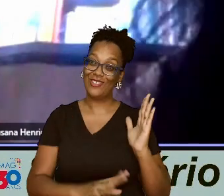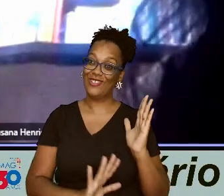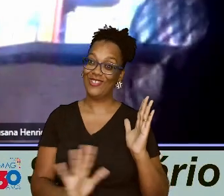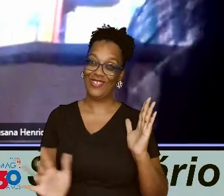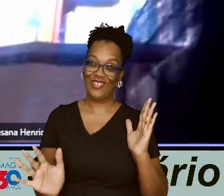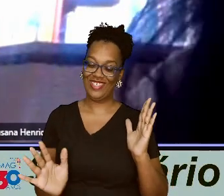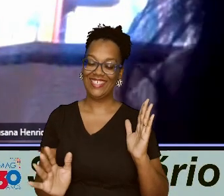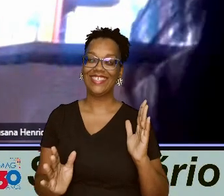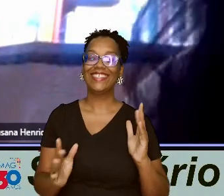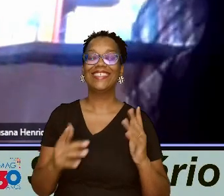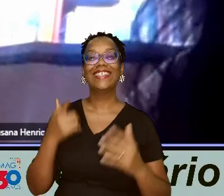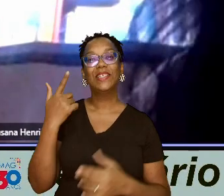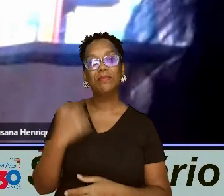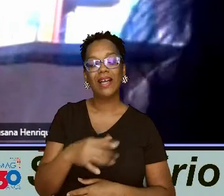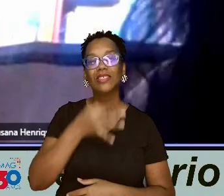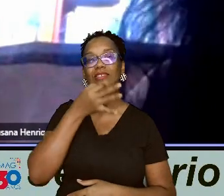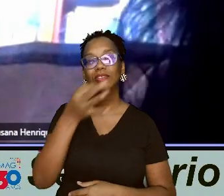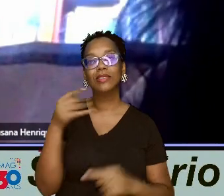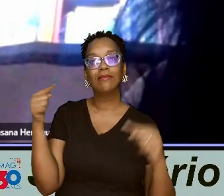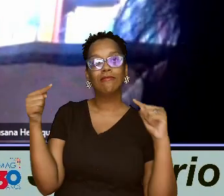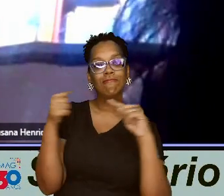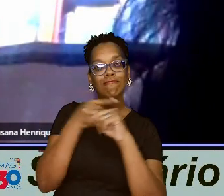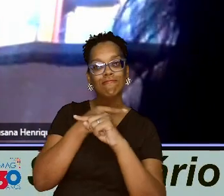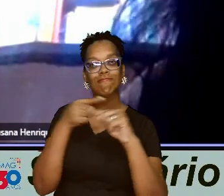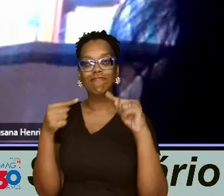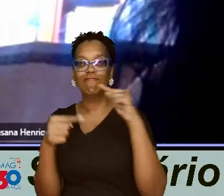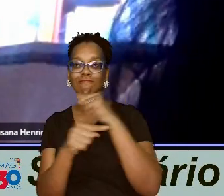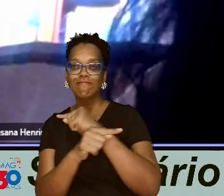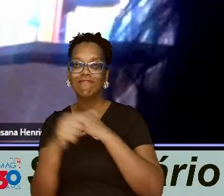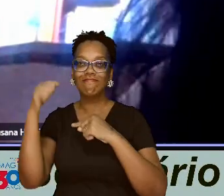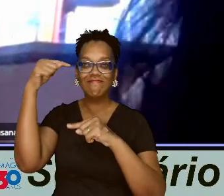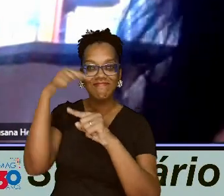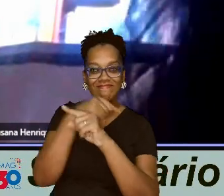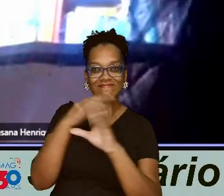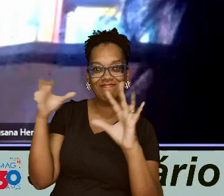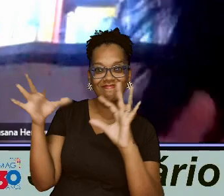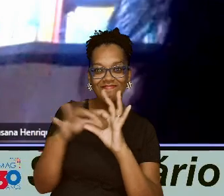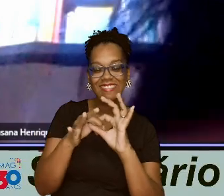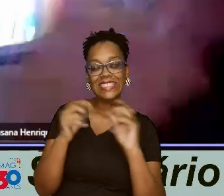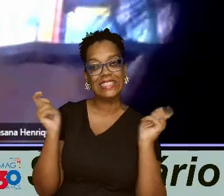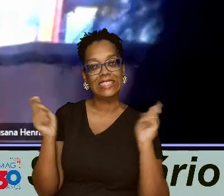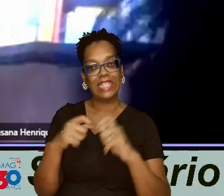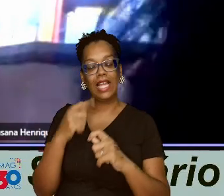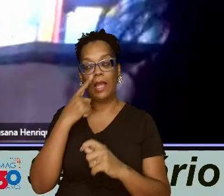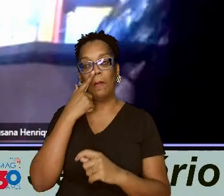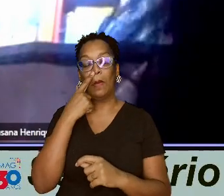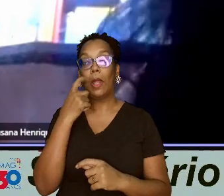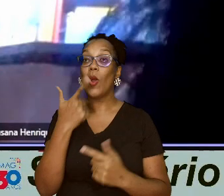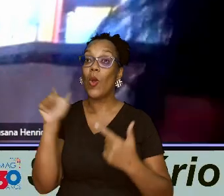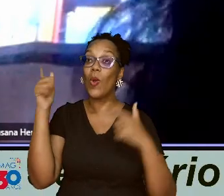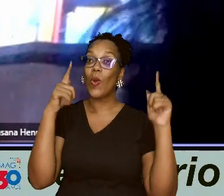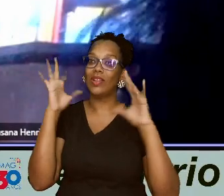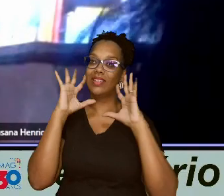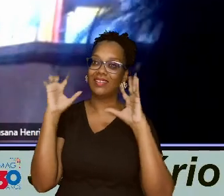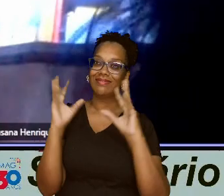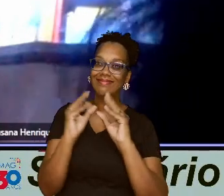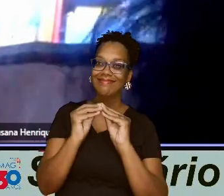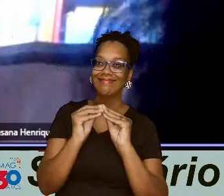mais uma vez, sugerir esses cruzamentos, se eles fossem possíveis. Porque acho que eles podem trazer outras conclusões ainda